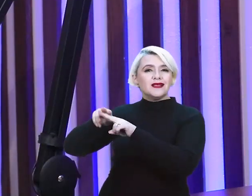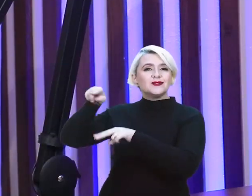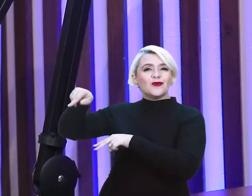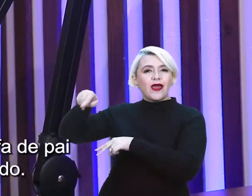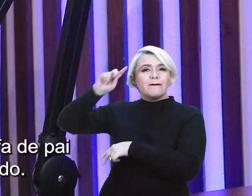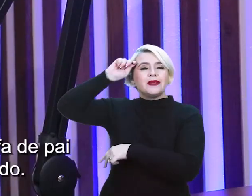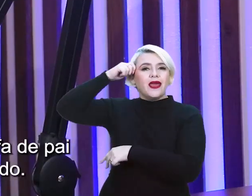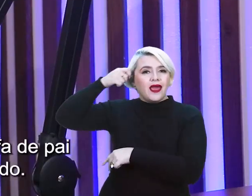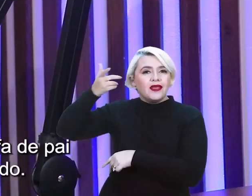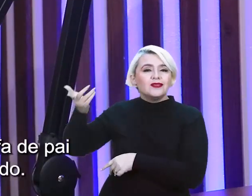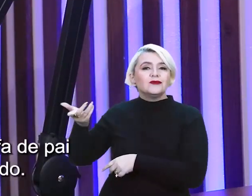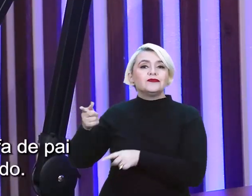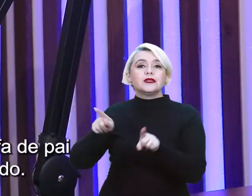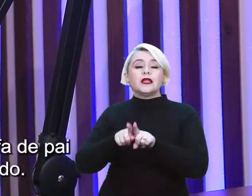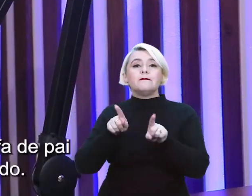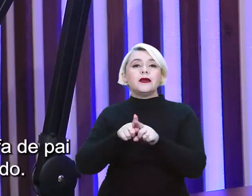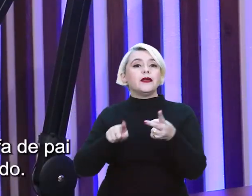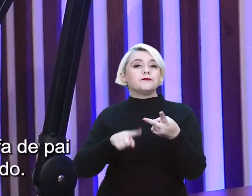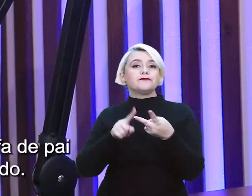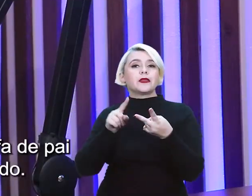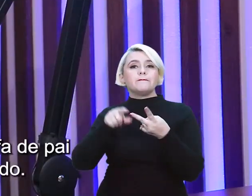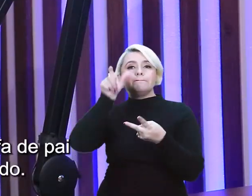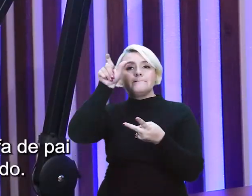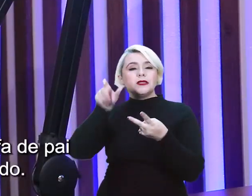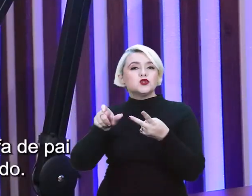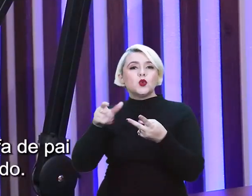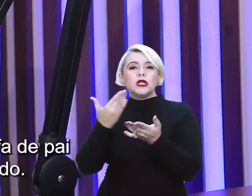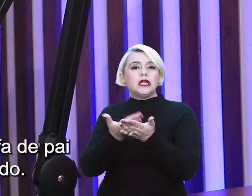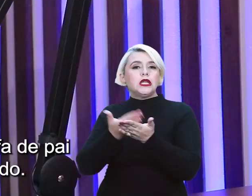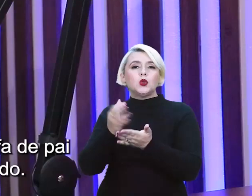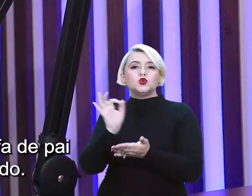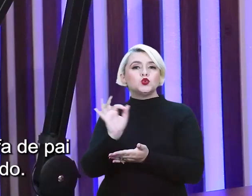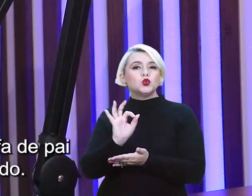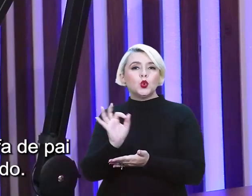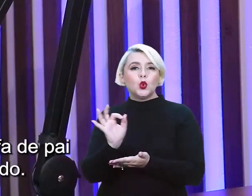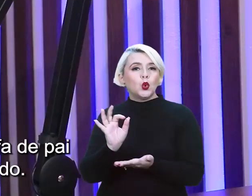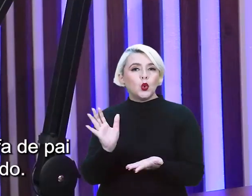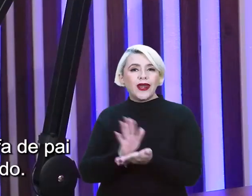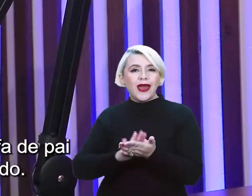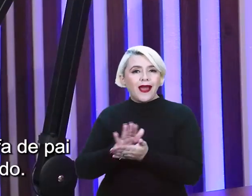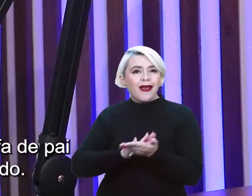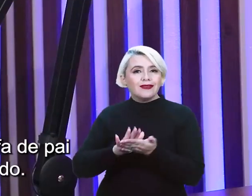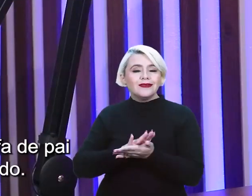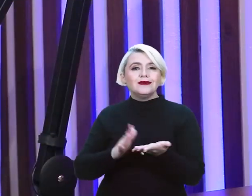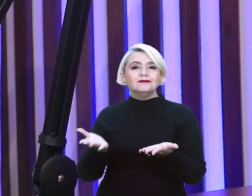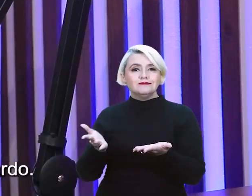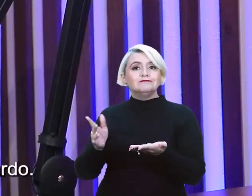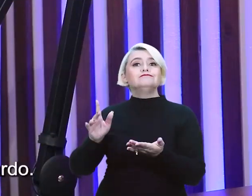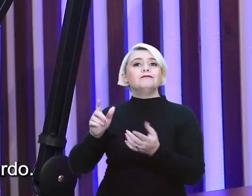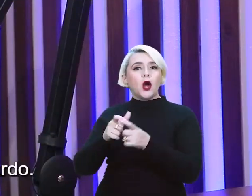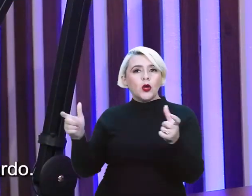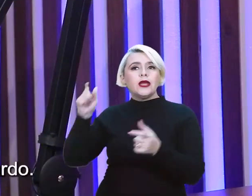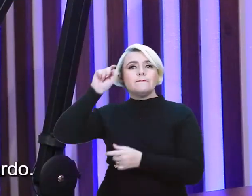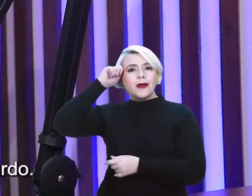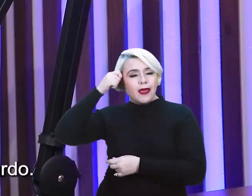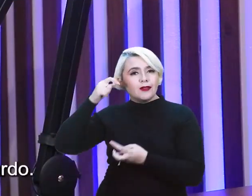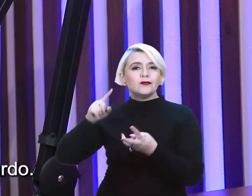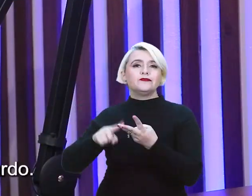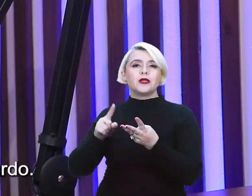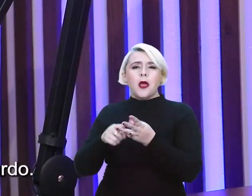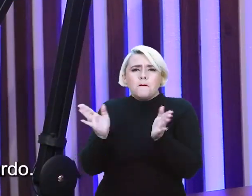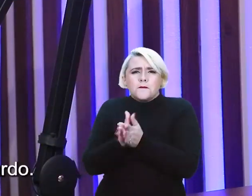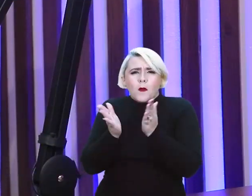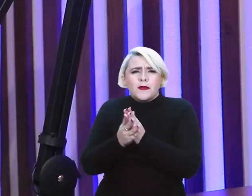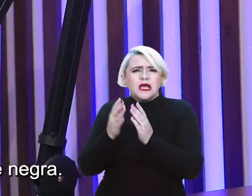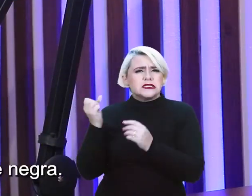pardo. O analfabeto mesmo, alfa de pai, beta de mãe, é o preto e o pardo, a pobreza extrema é o